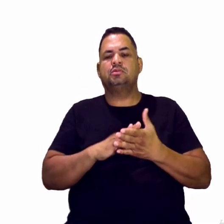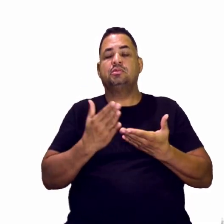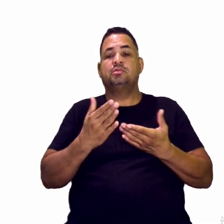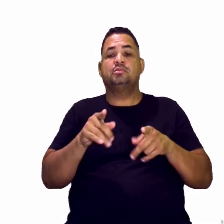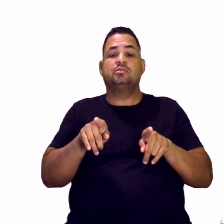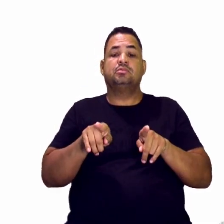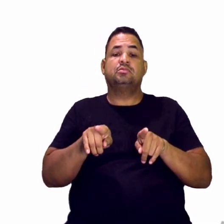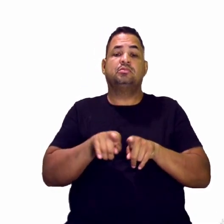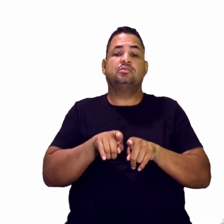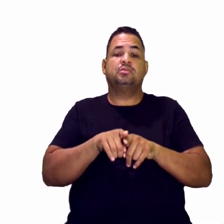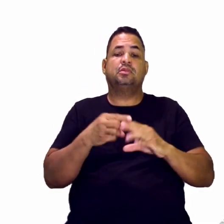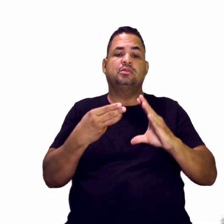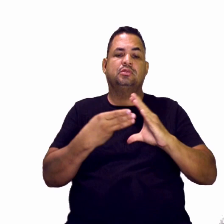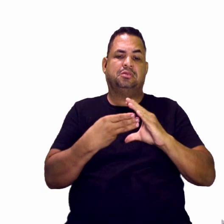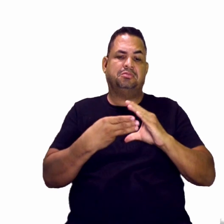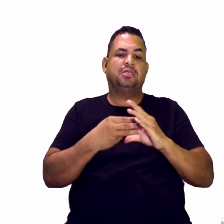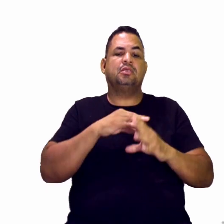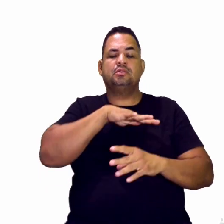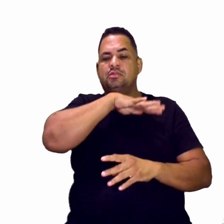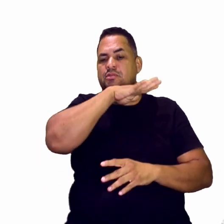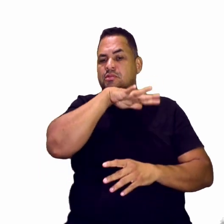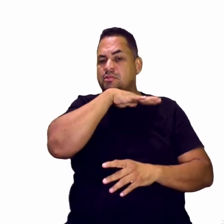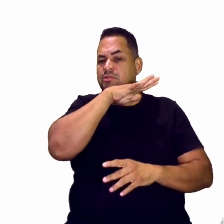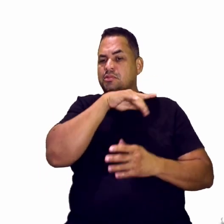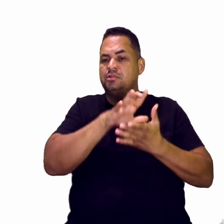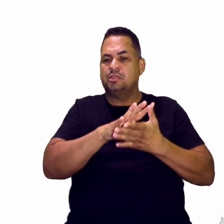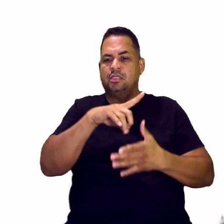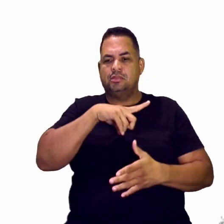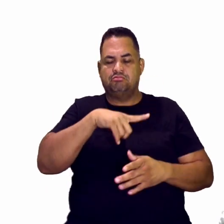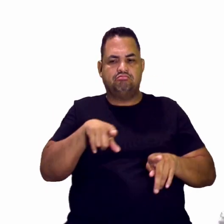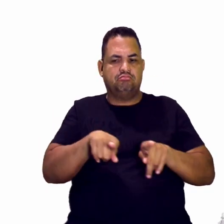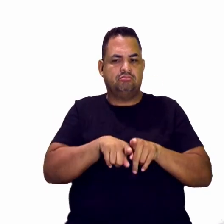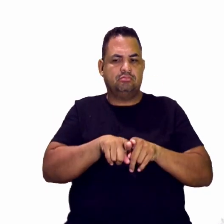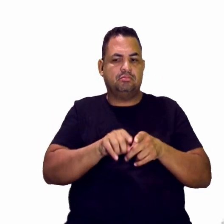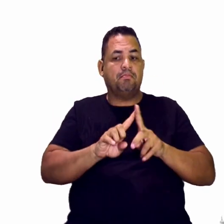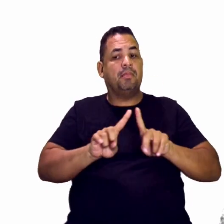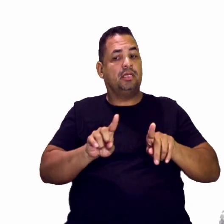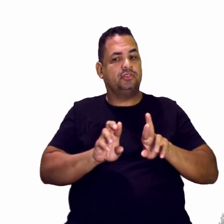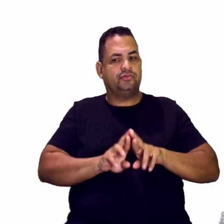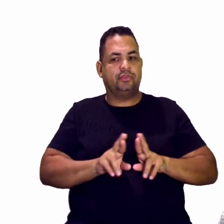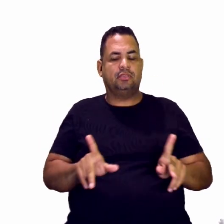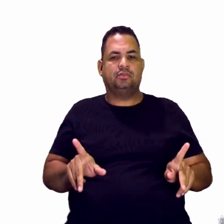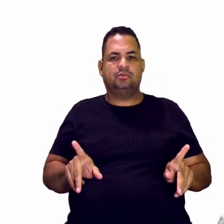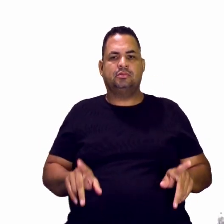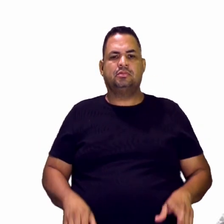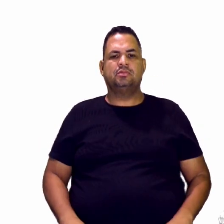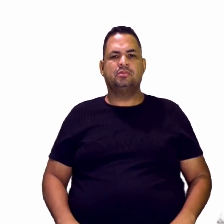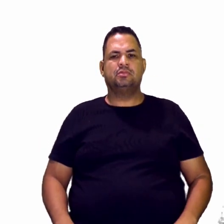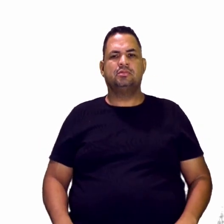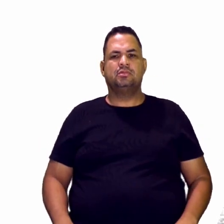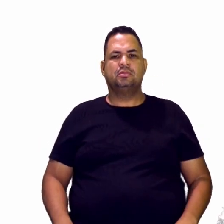animais também existem, né? Mas com algumas diferenças.